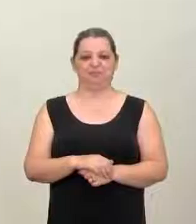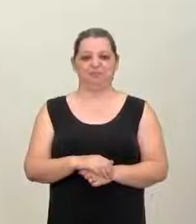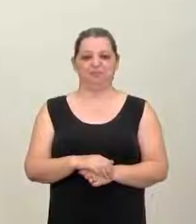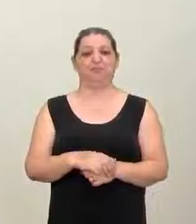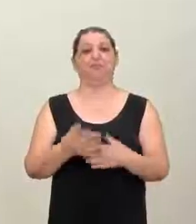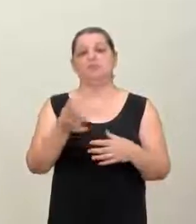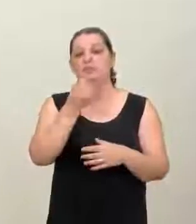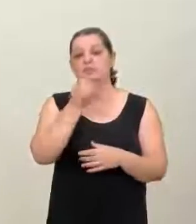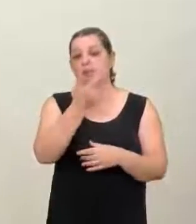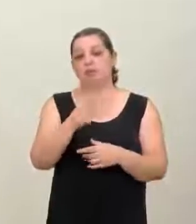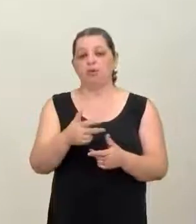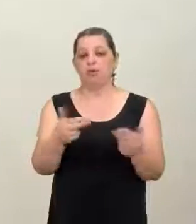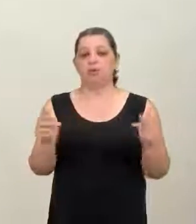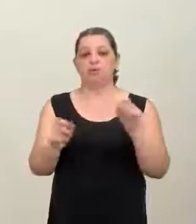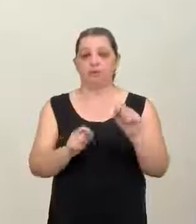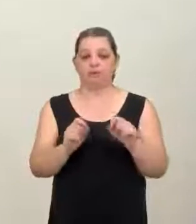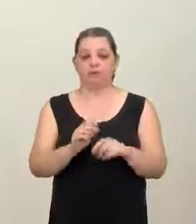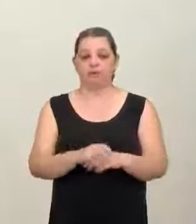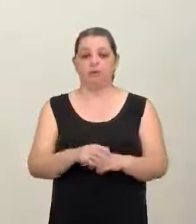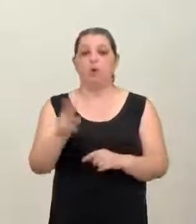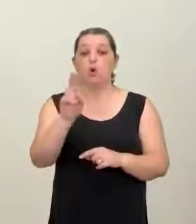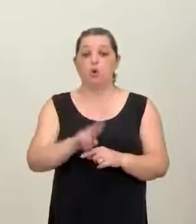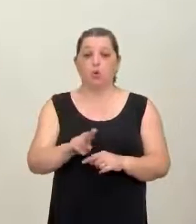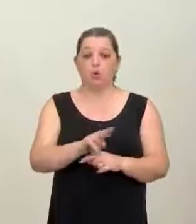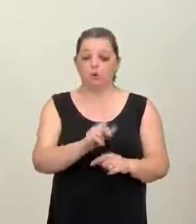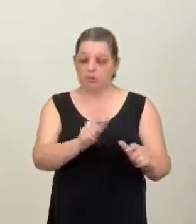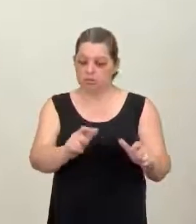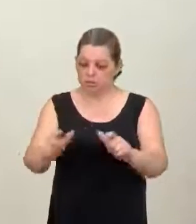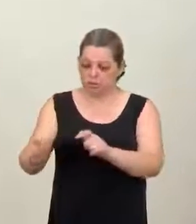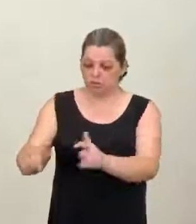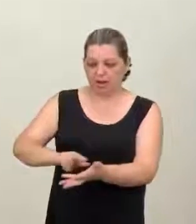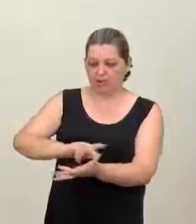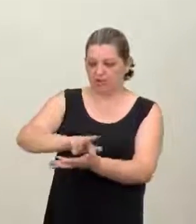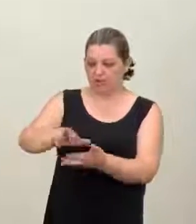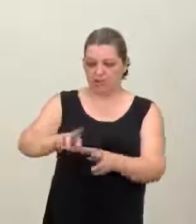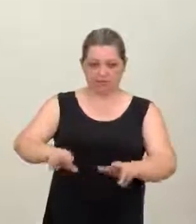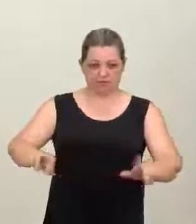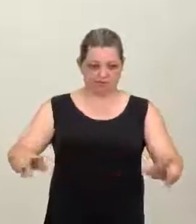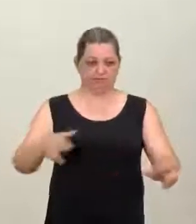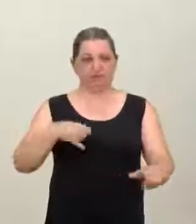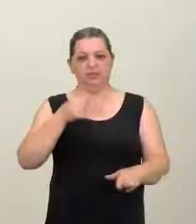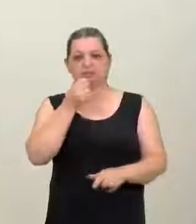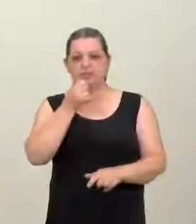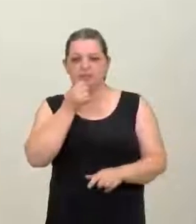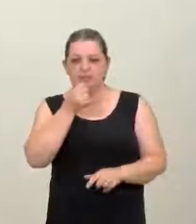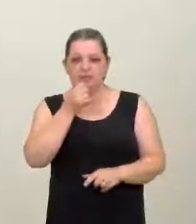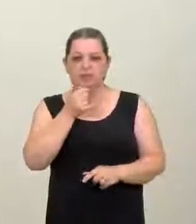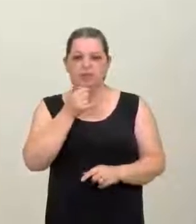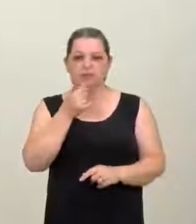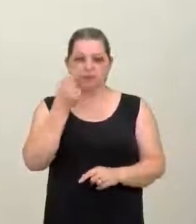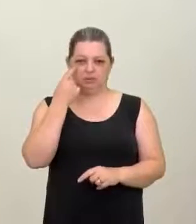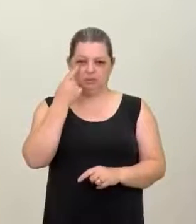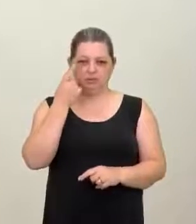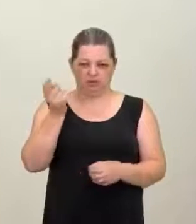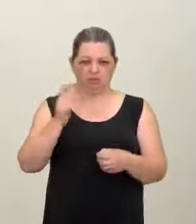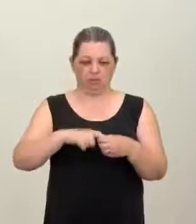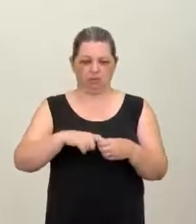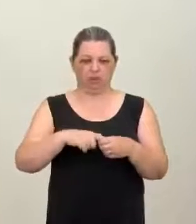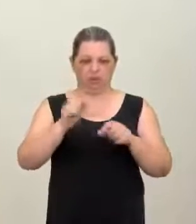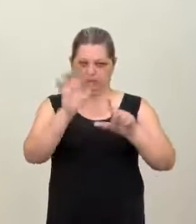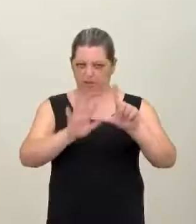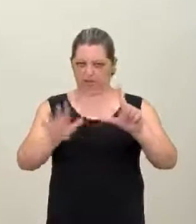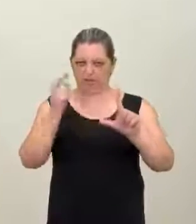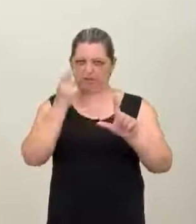por exemplo, outra coisa é o uso de espaços não convencionais. Então a gente tinha lá o exemplo do palco tradicional. Vamos voltar lá na imagem só para vocês